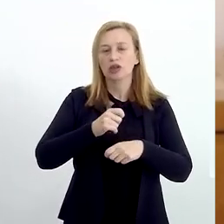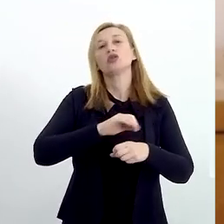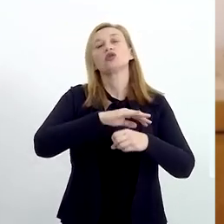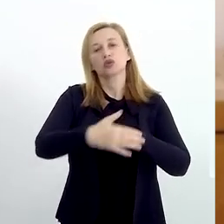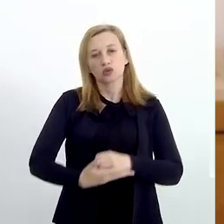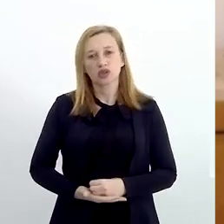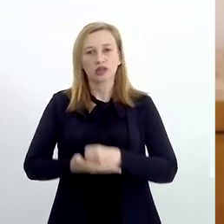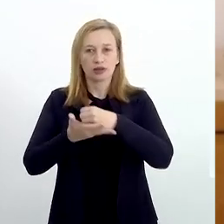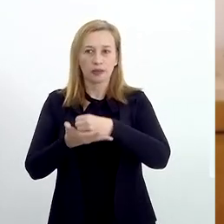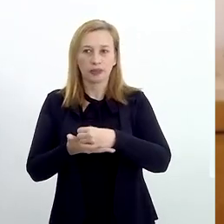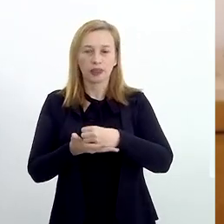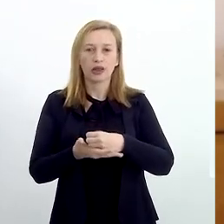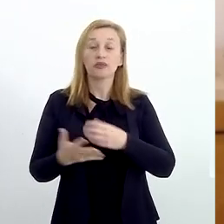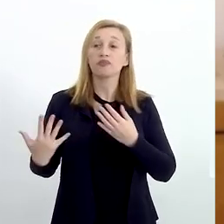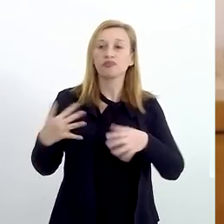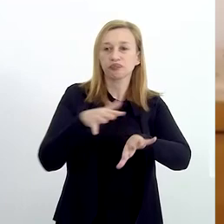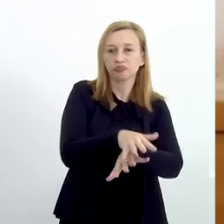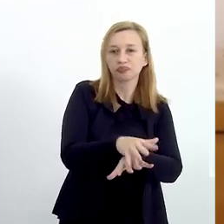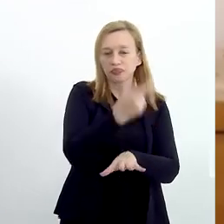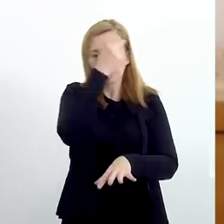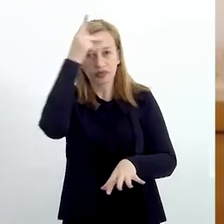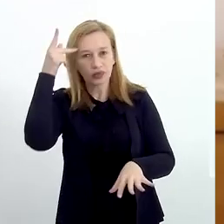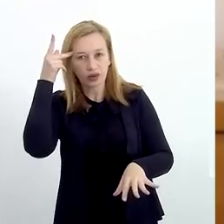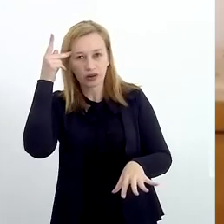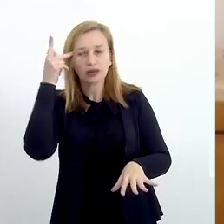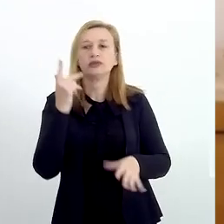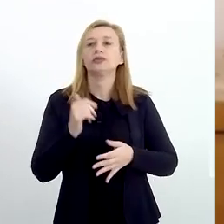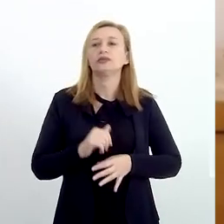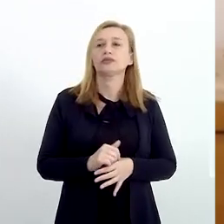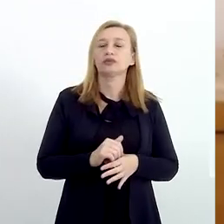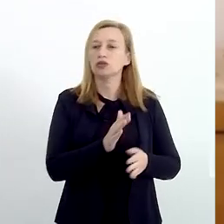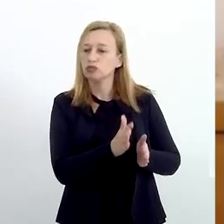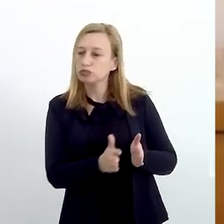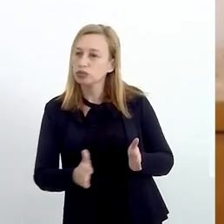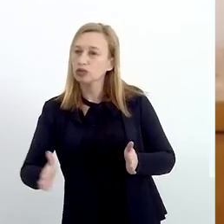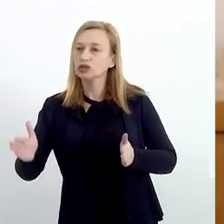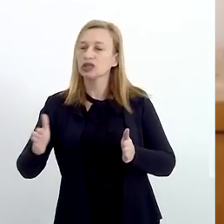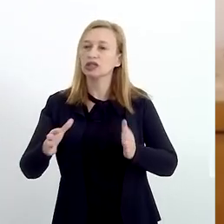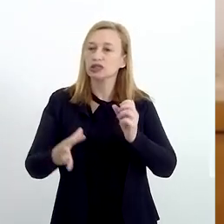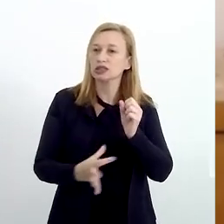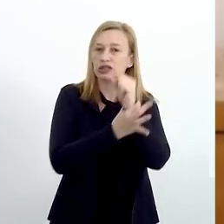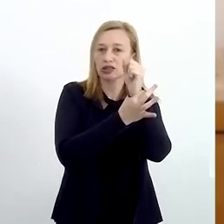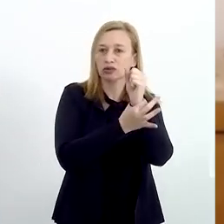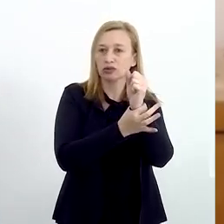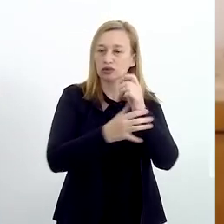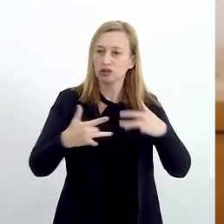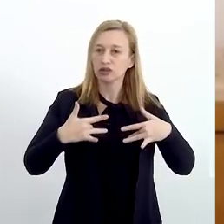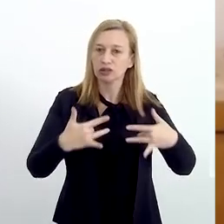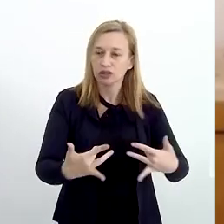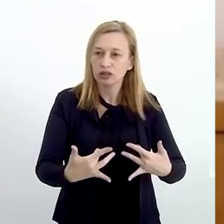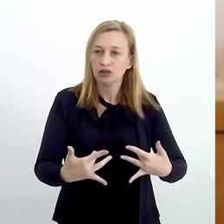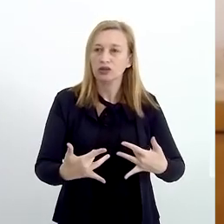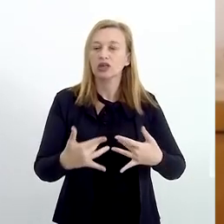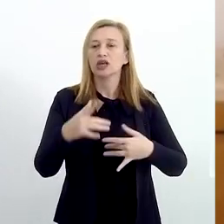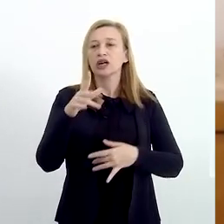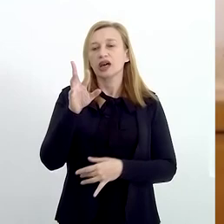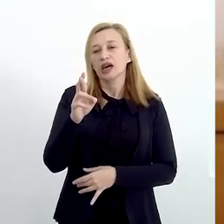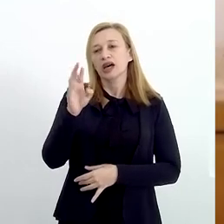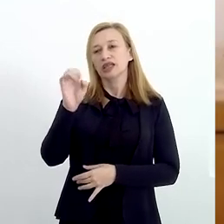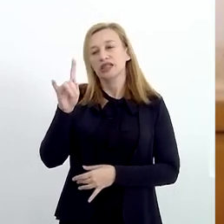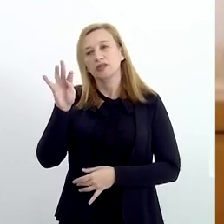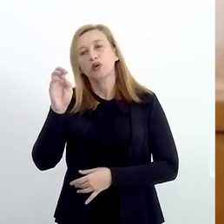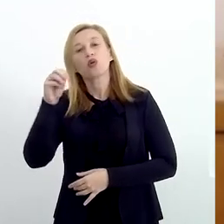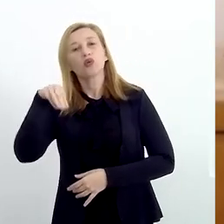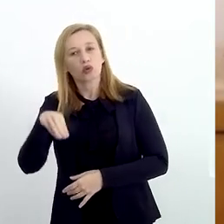economia sustentável e a inclusão das pessoas em processos Seguros e solidários